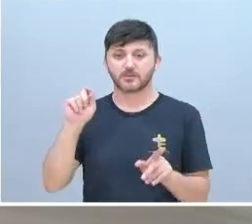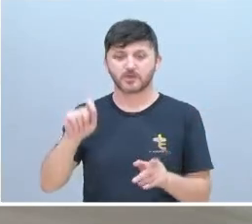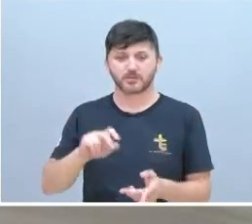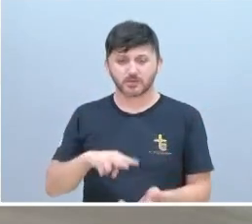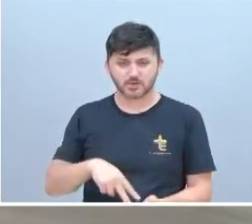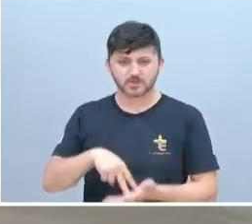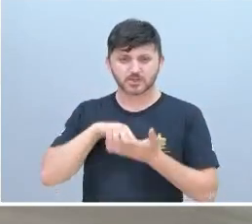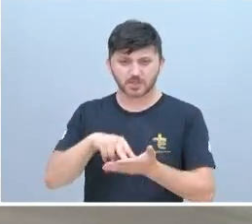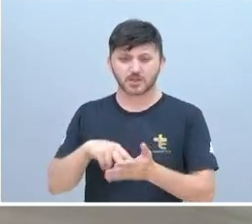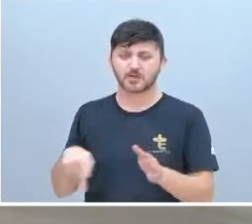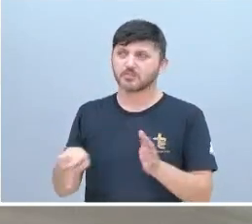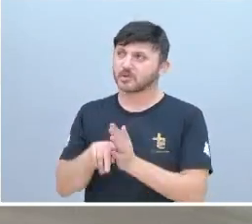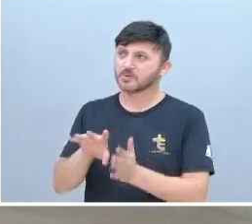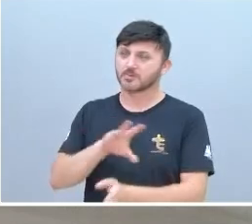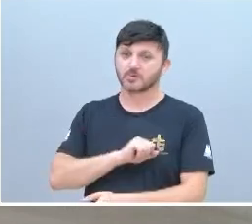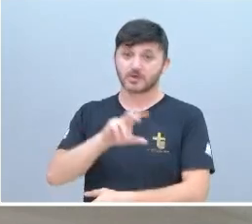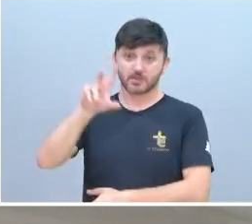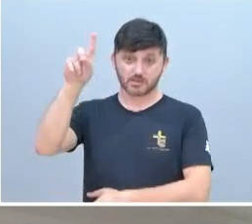amor a Deus,